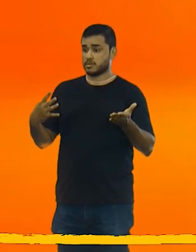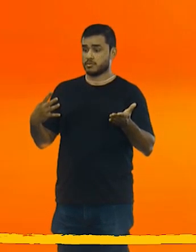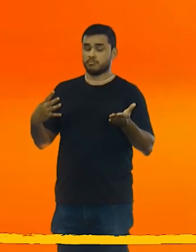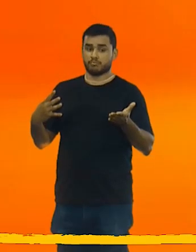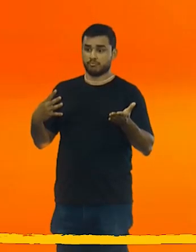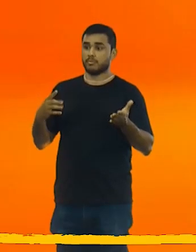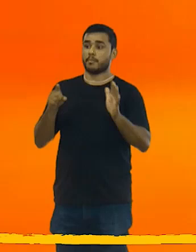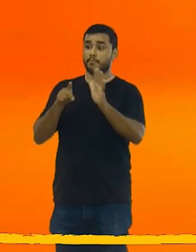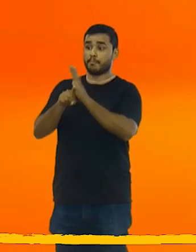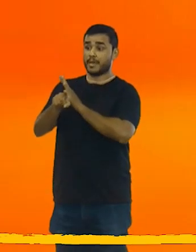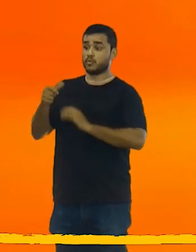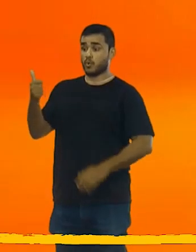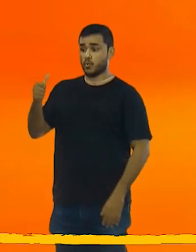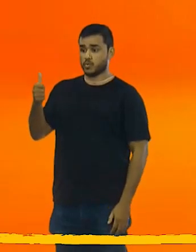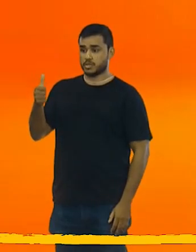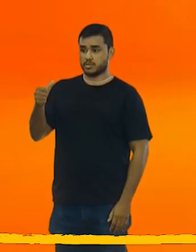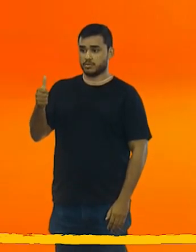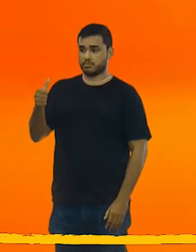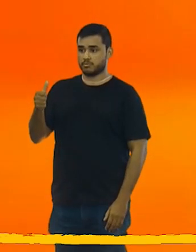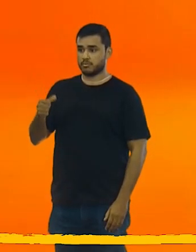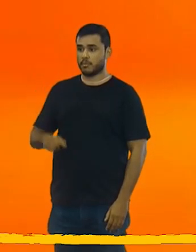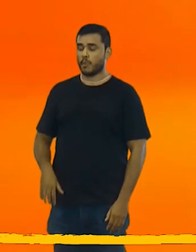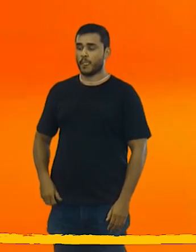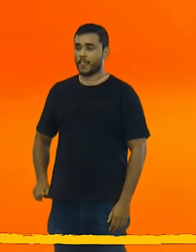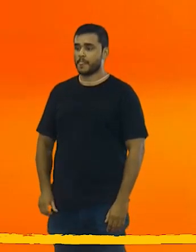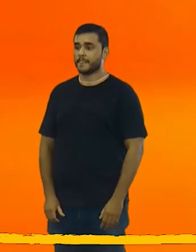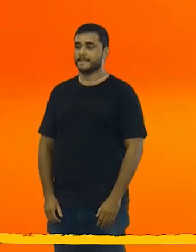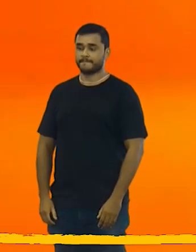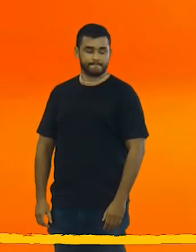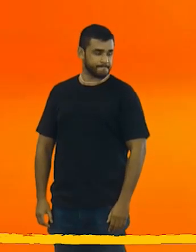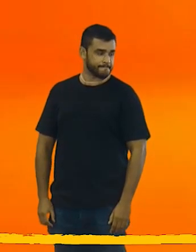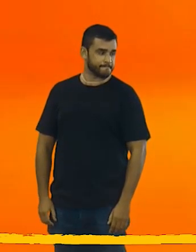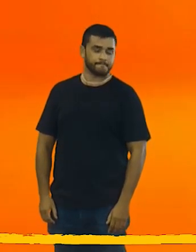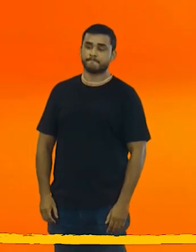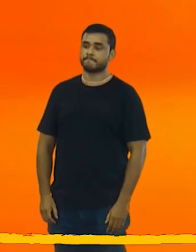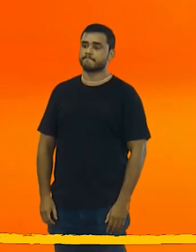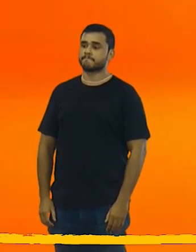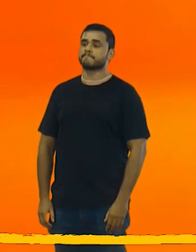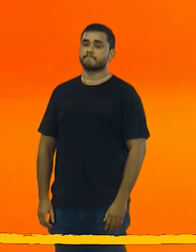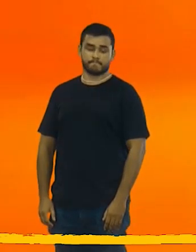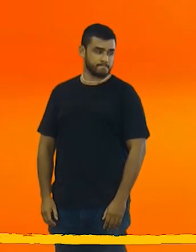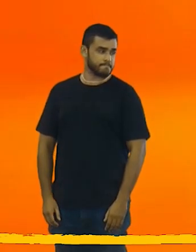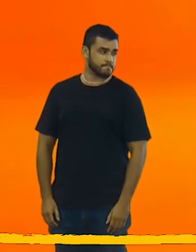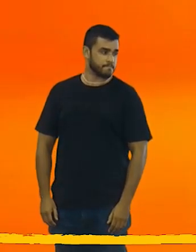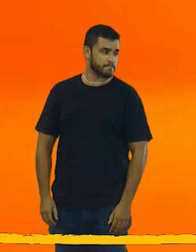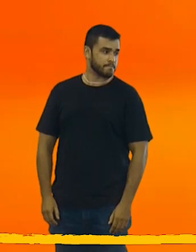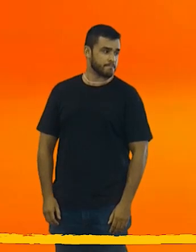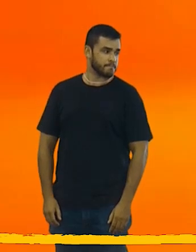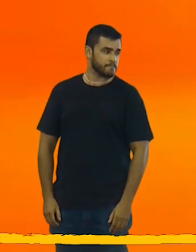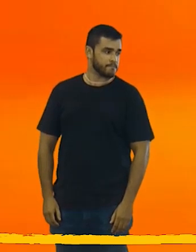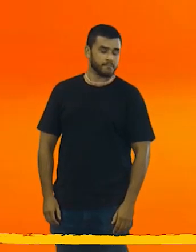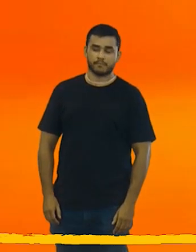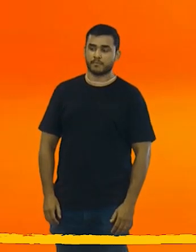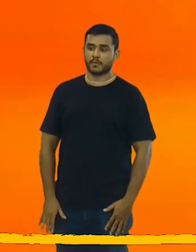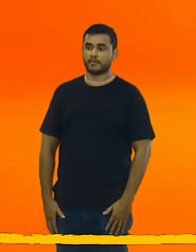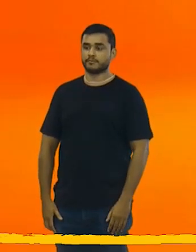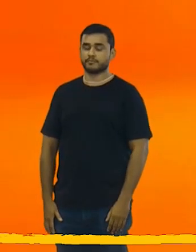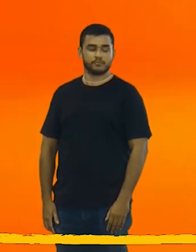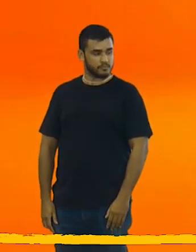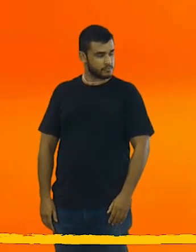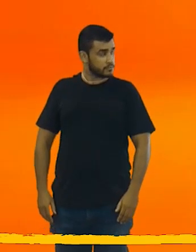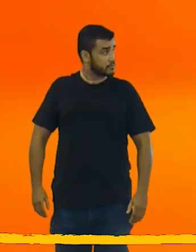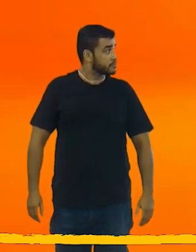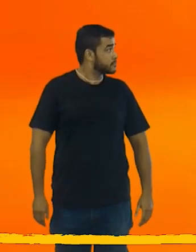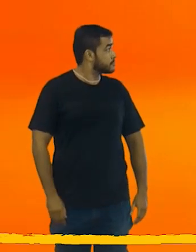bem, vamos aplicar, vamos treinar um pouco do que eu acabei de discutir aqui com vocês. Olha